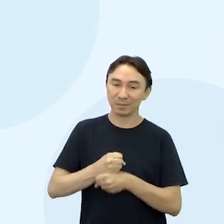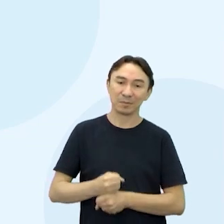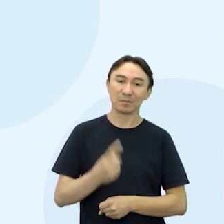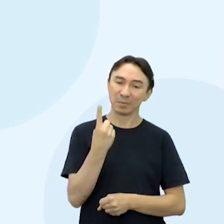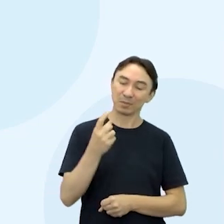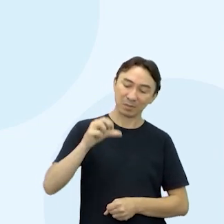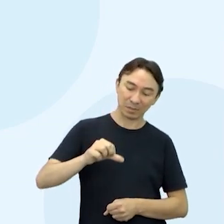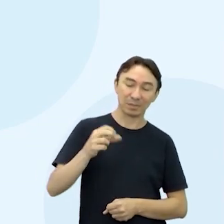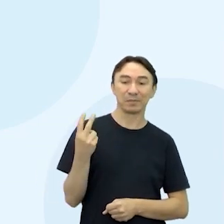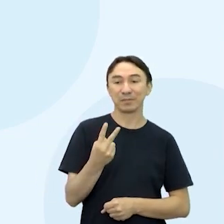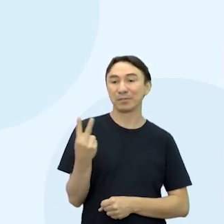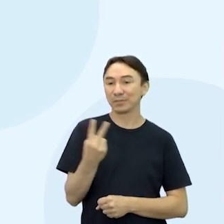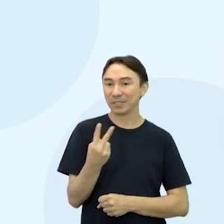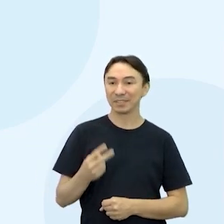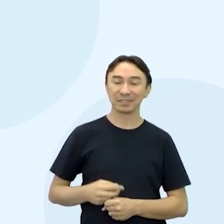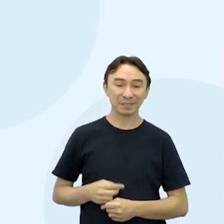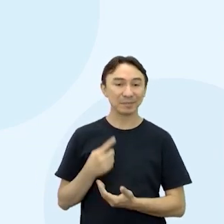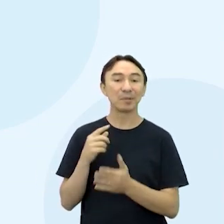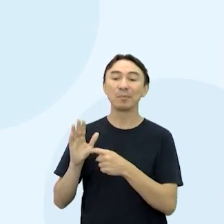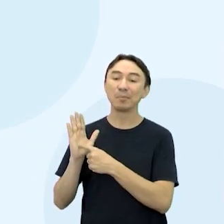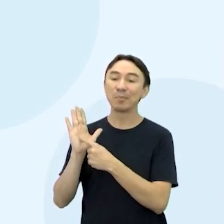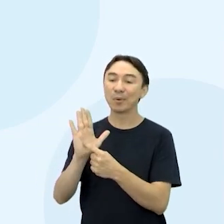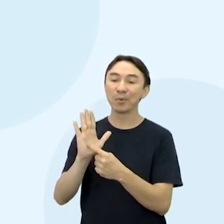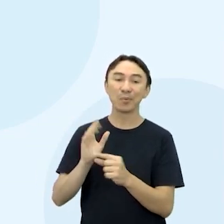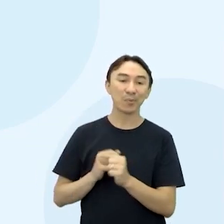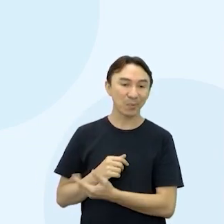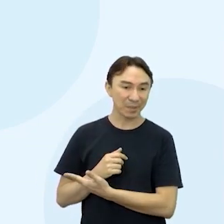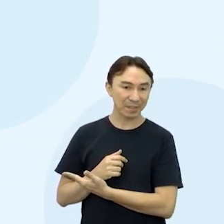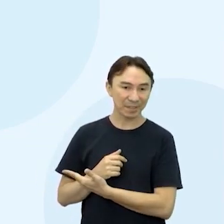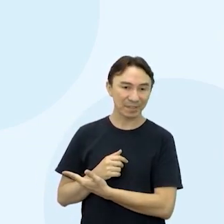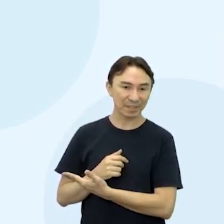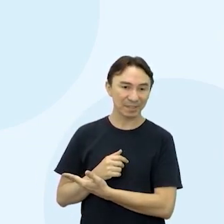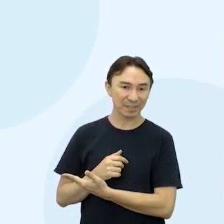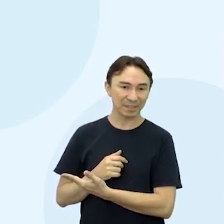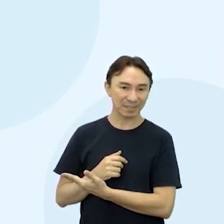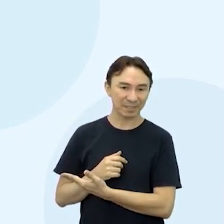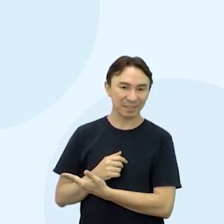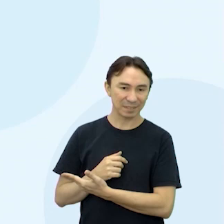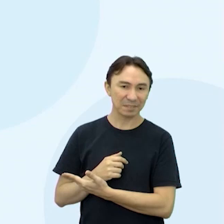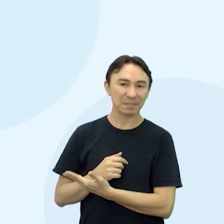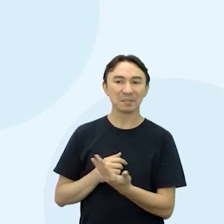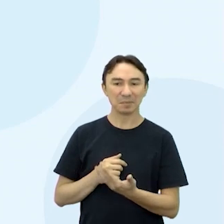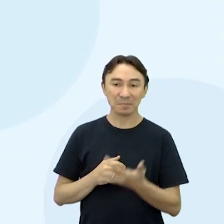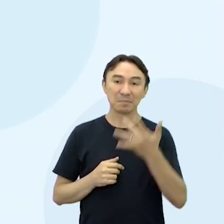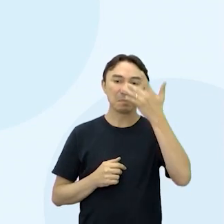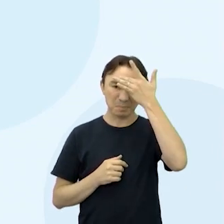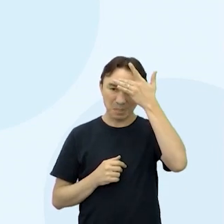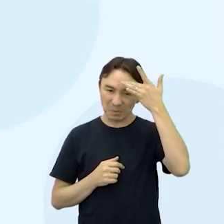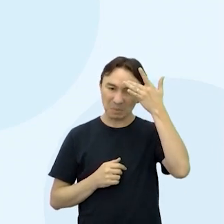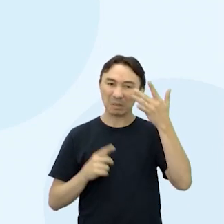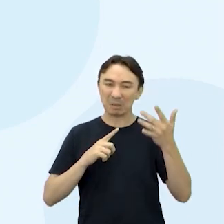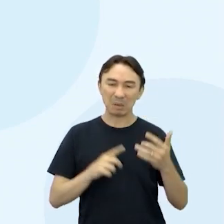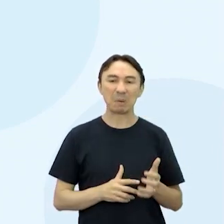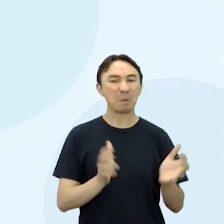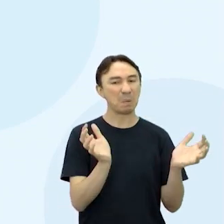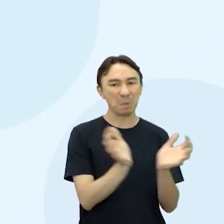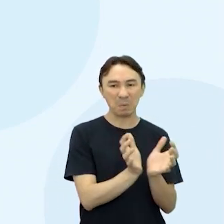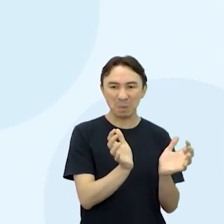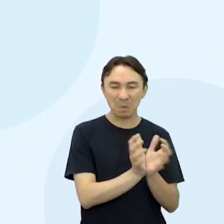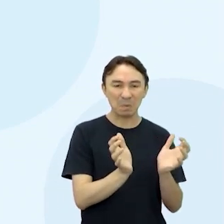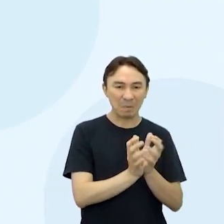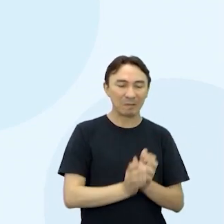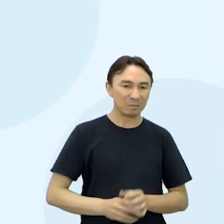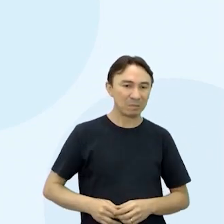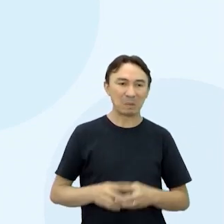certo? Mostrando membros da Ku Klux Klan, né? Um negócio pesado. Então, notícia, né? Notícia. Então,